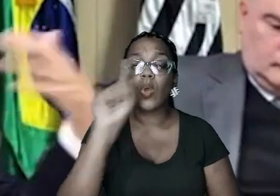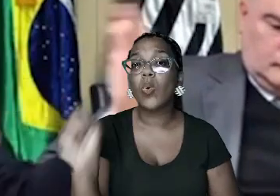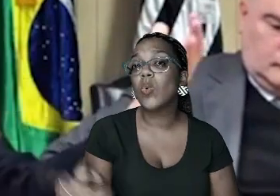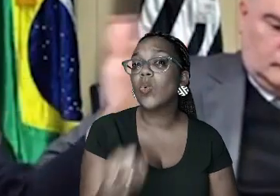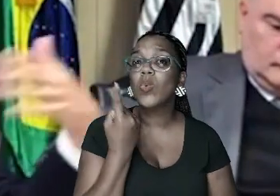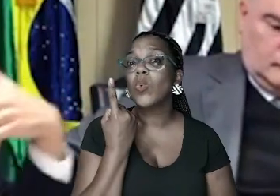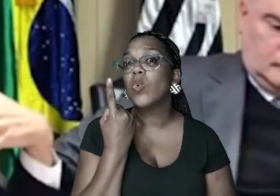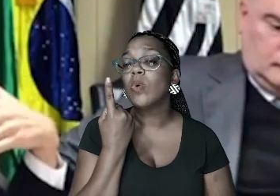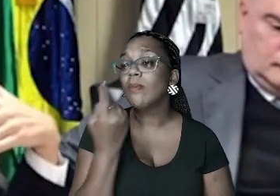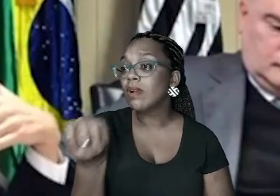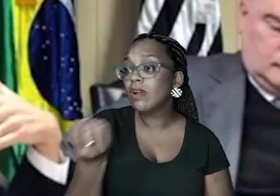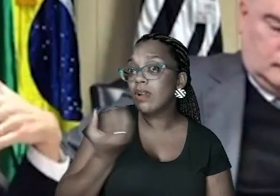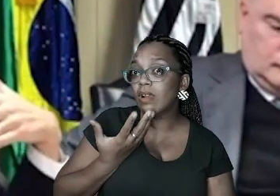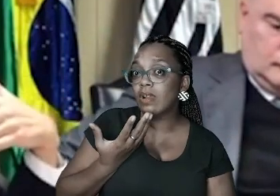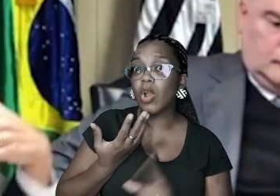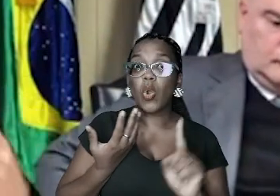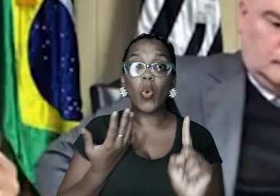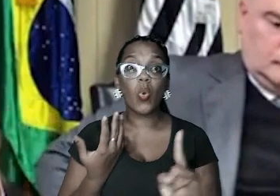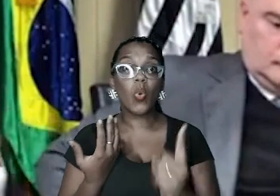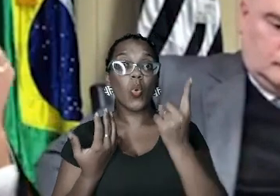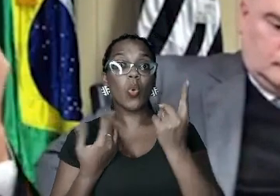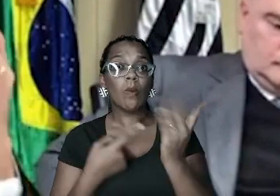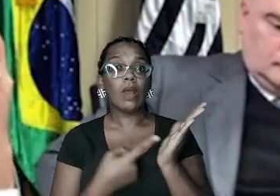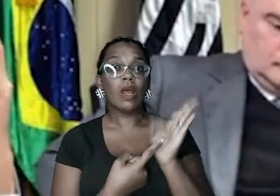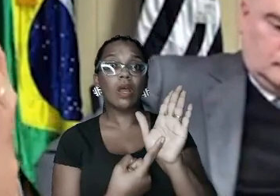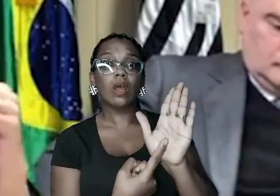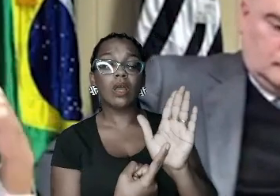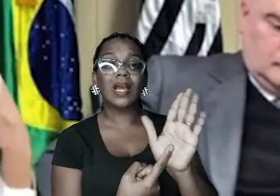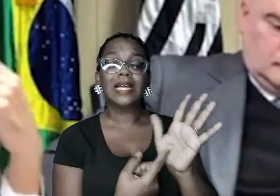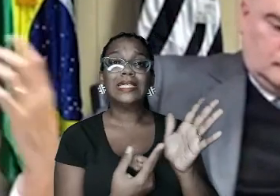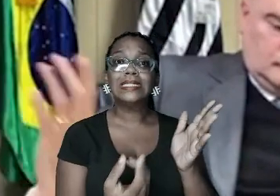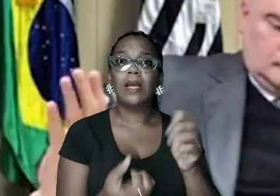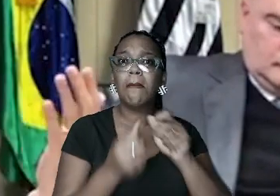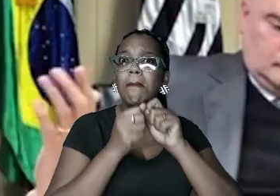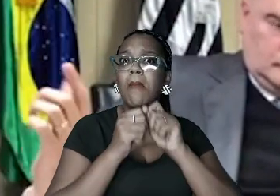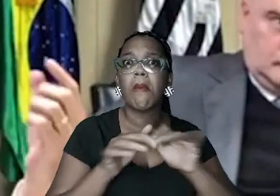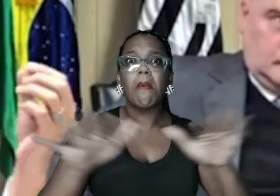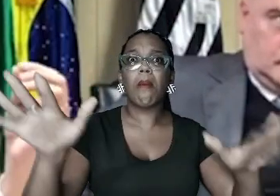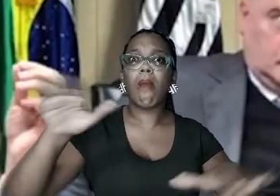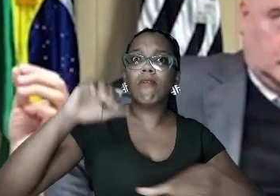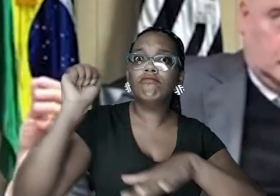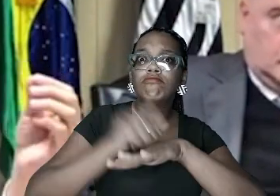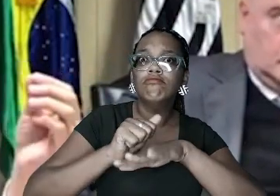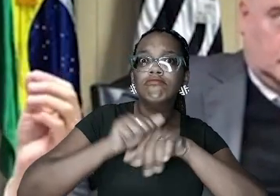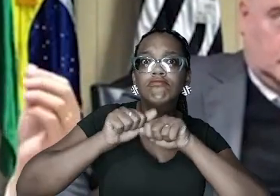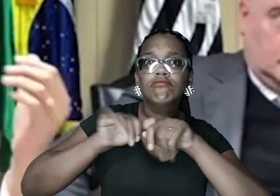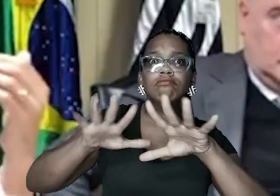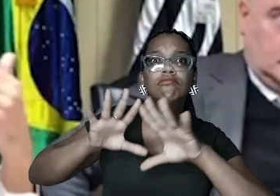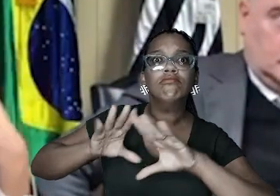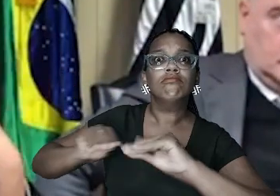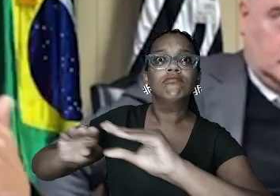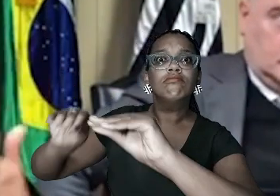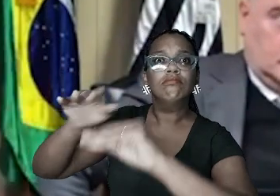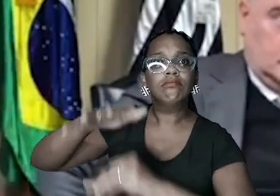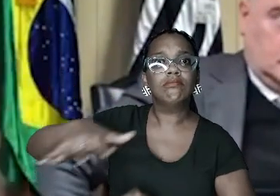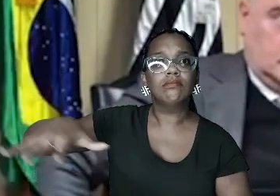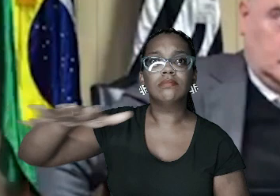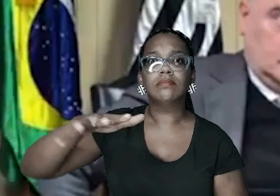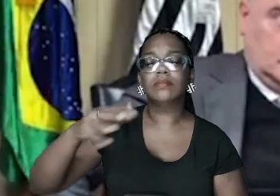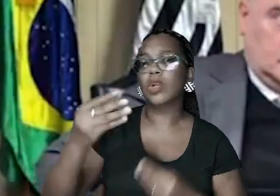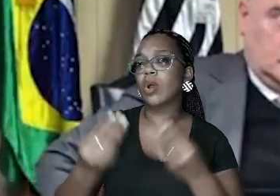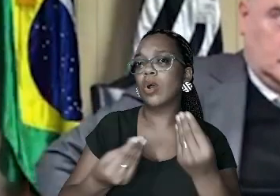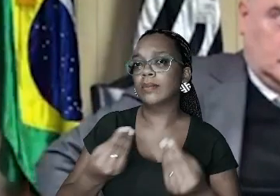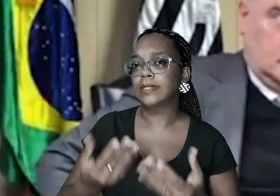de milhares de informações do Twitter que uma única informação que uma única manifestação gerou